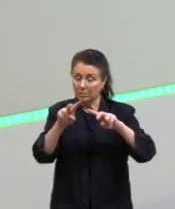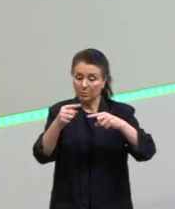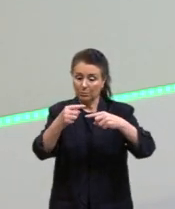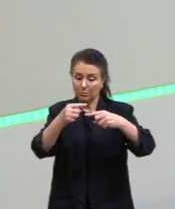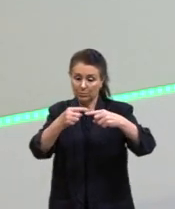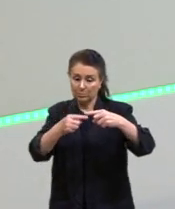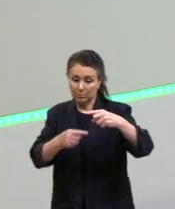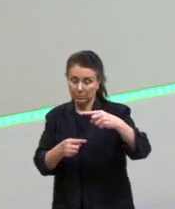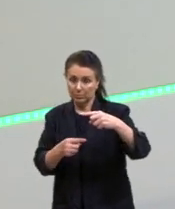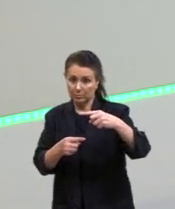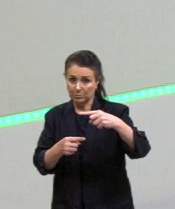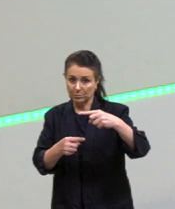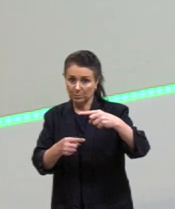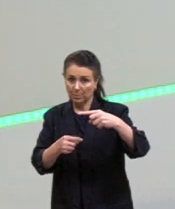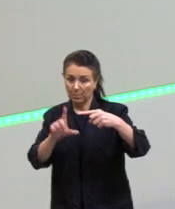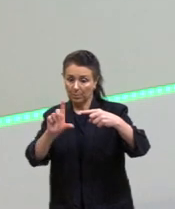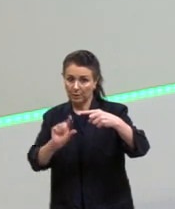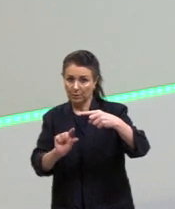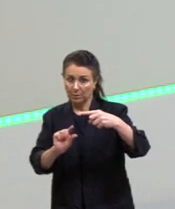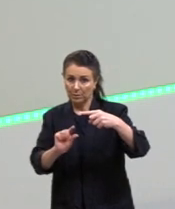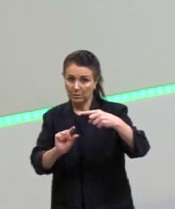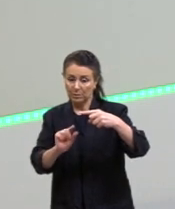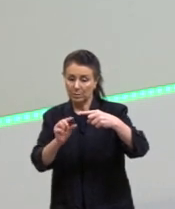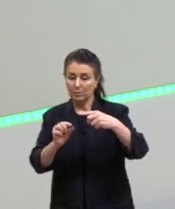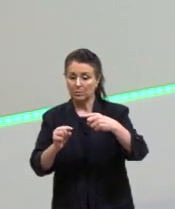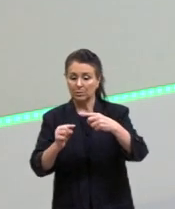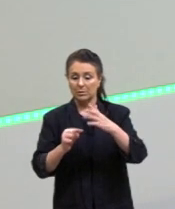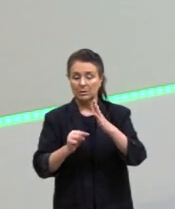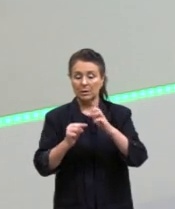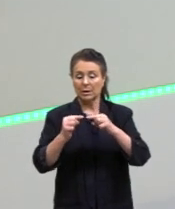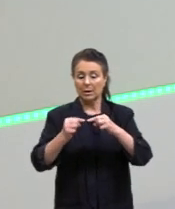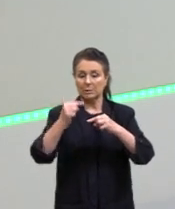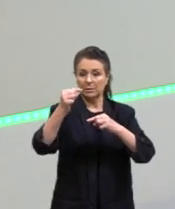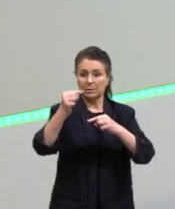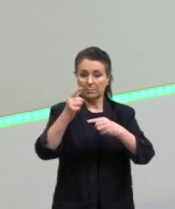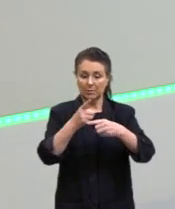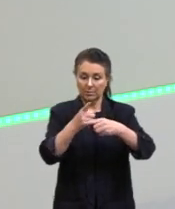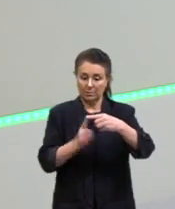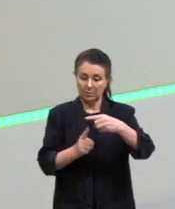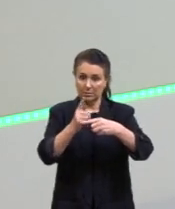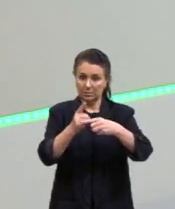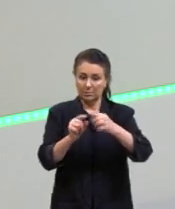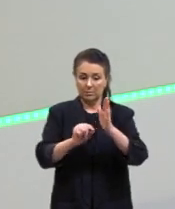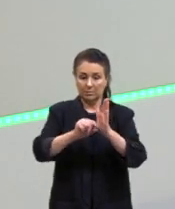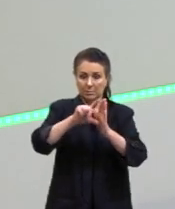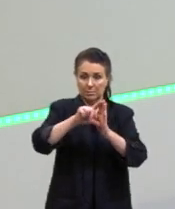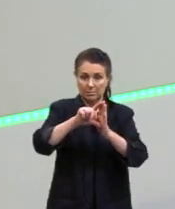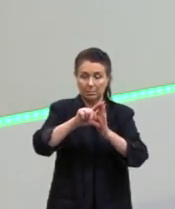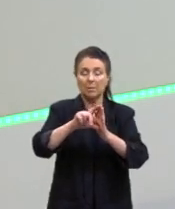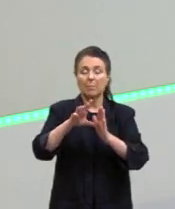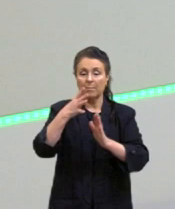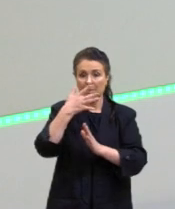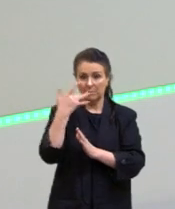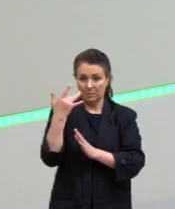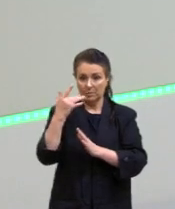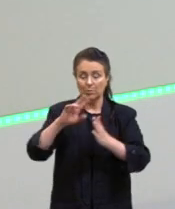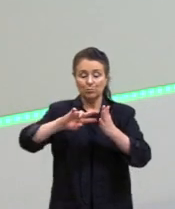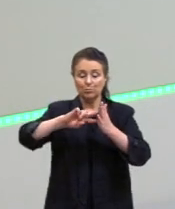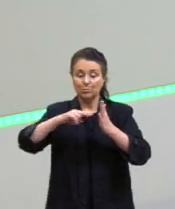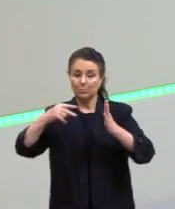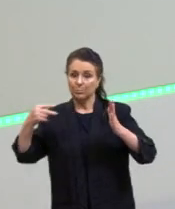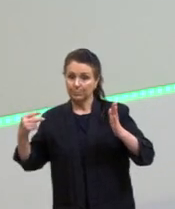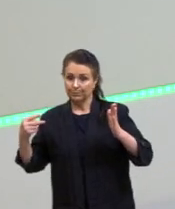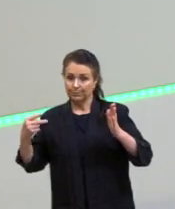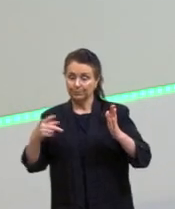menores os valores acima da mediana serão maiores fica mais simples a interpretação E aí